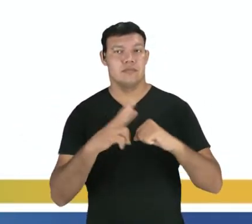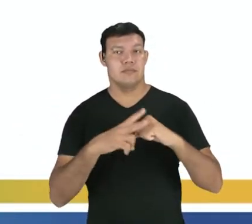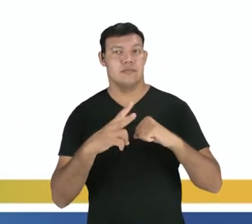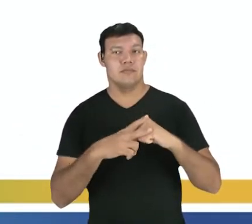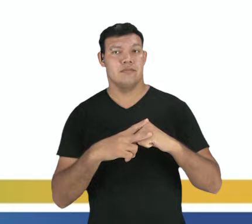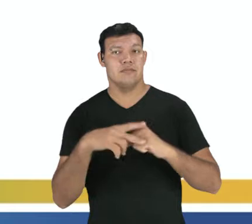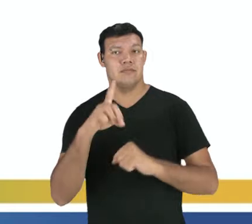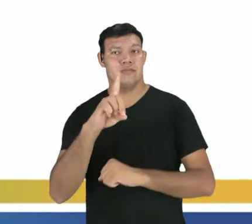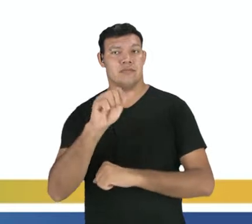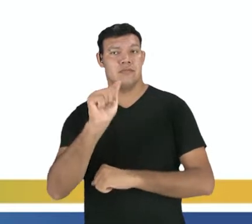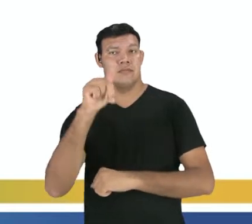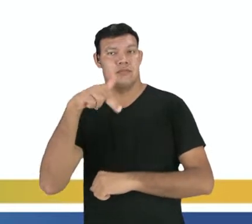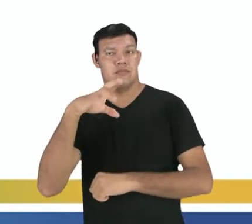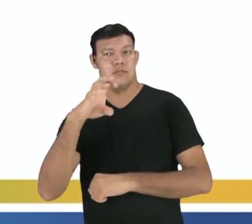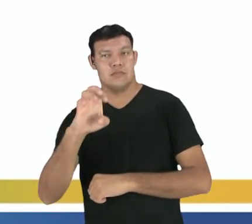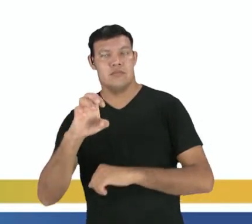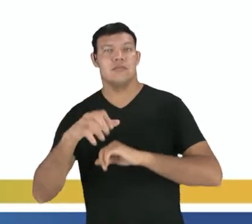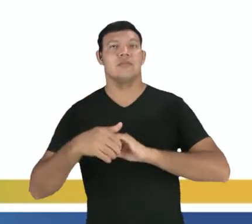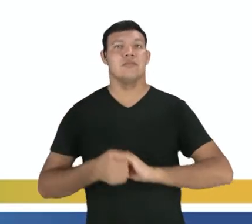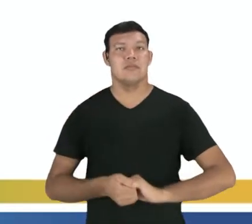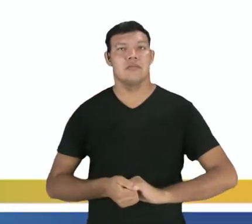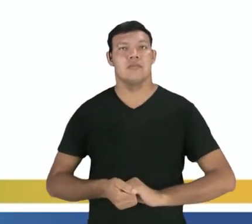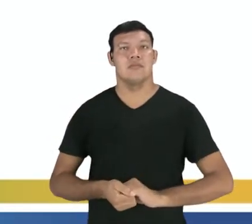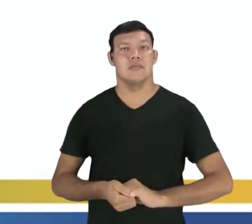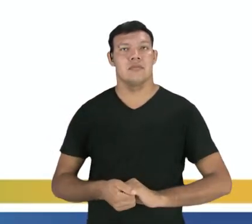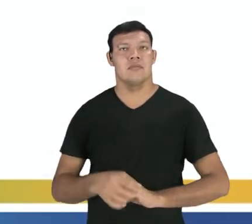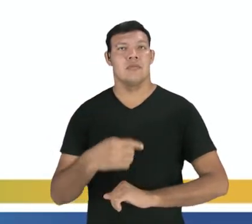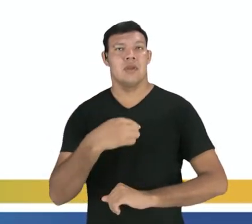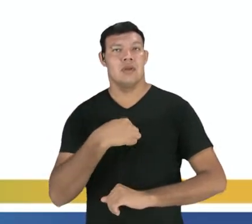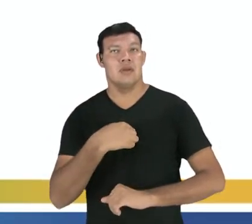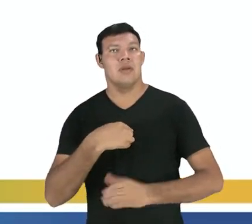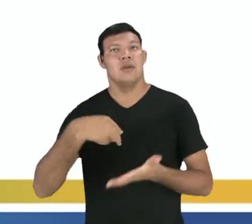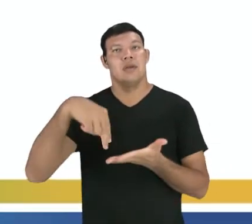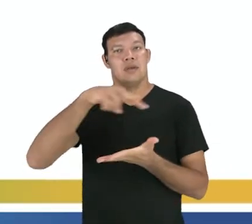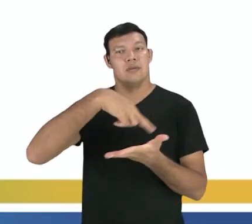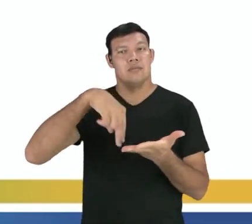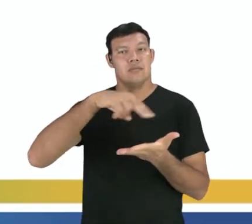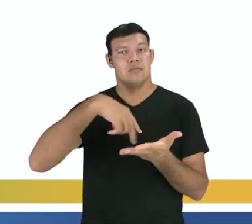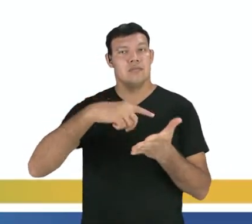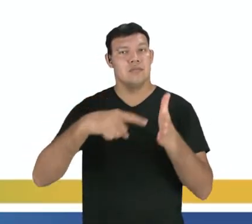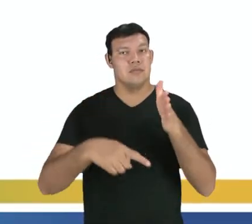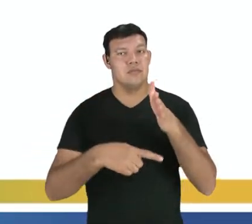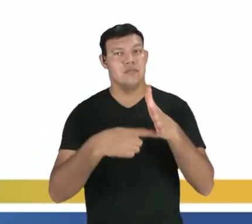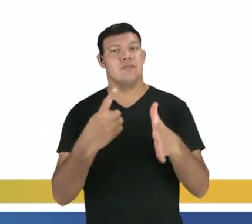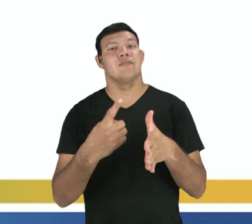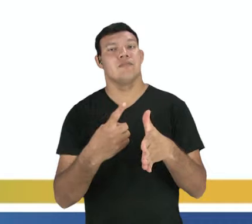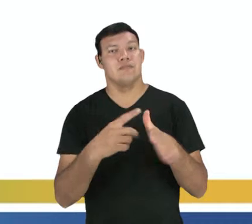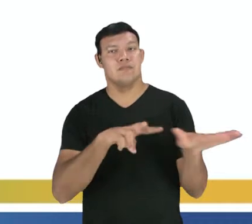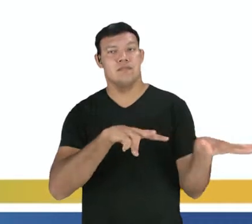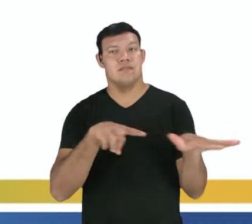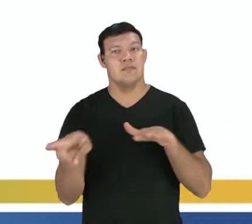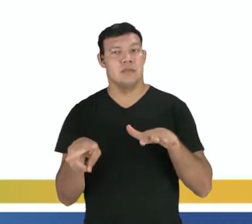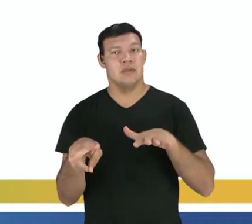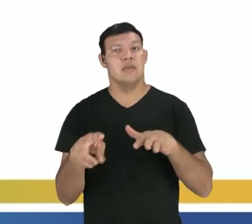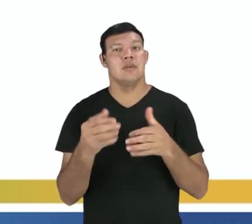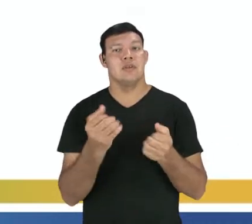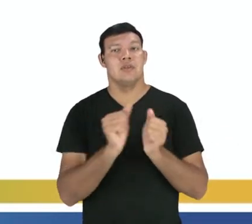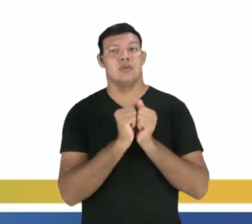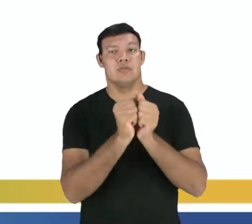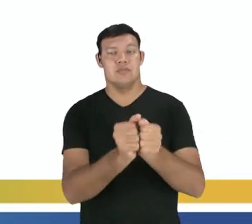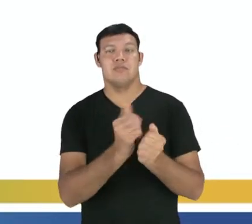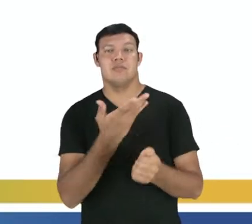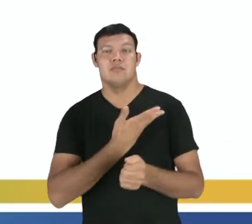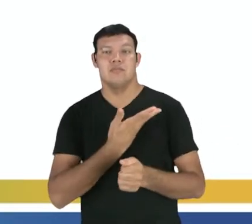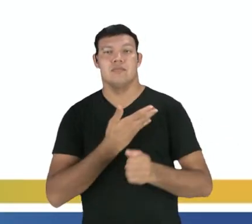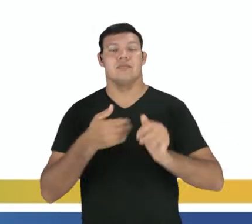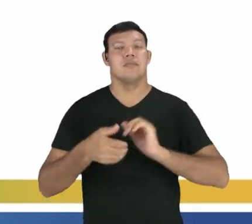I dance once a week with my friends. Eu danço uma vez por semana com meus amigos. Então, são